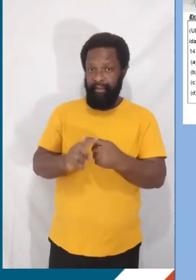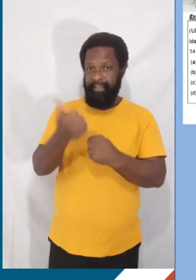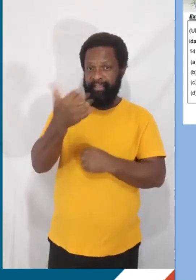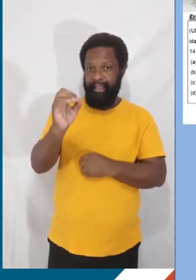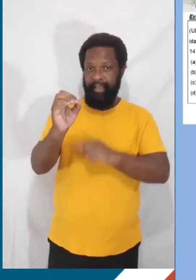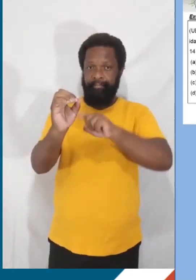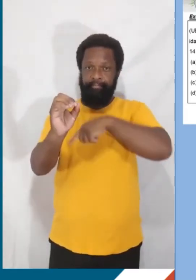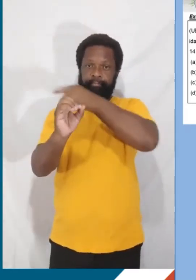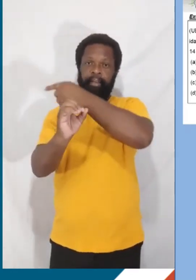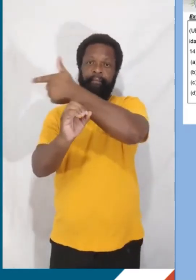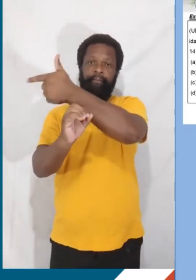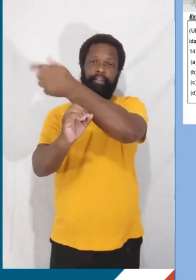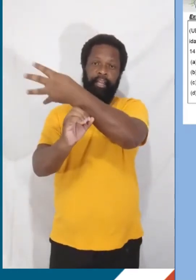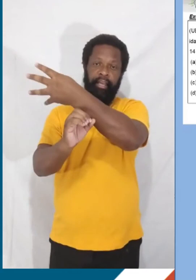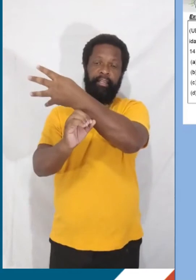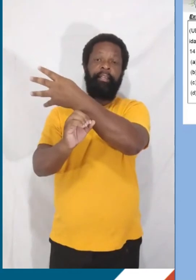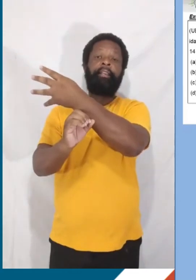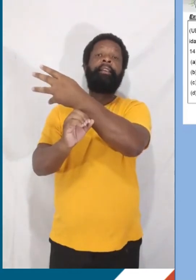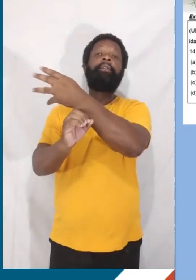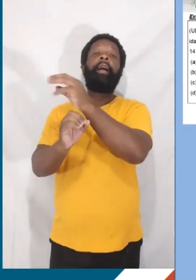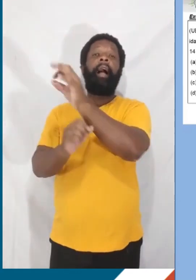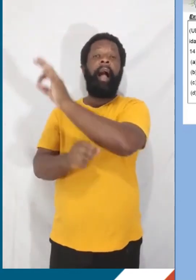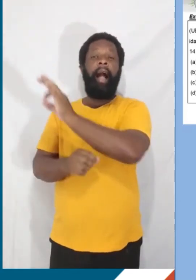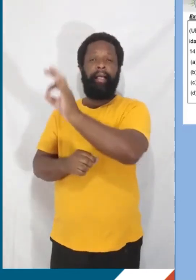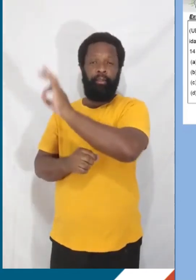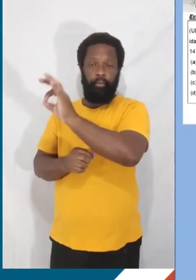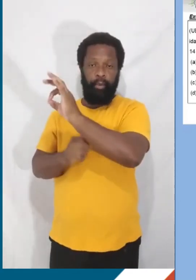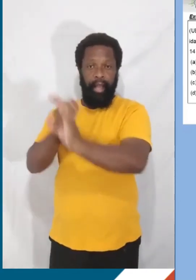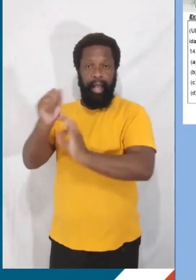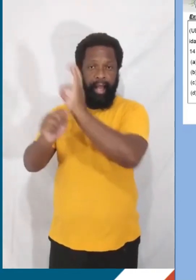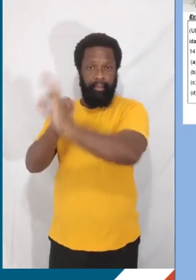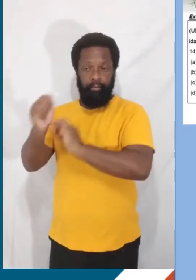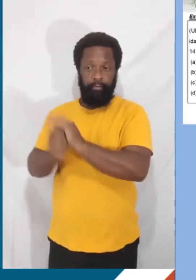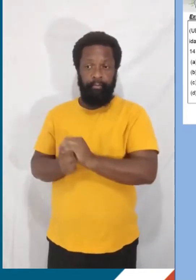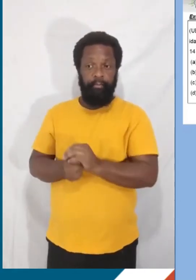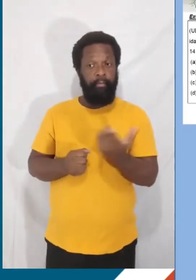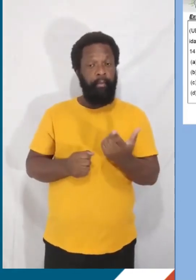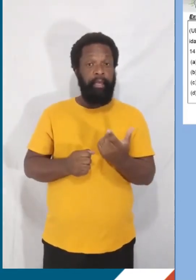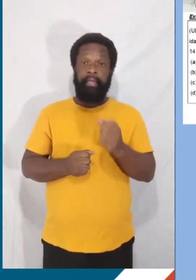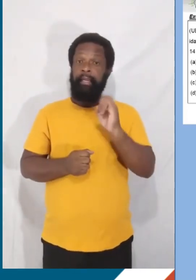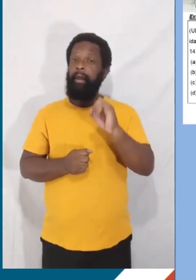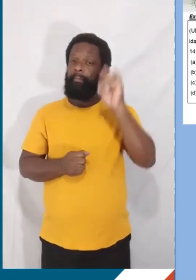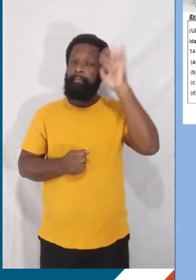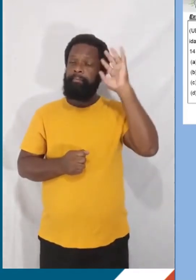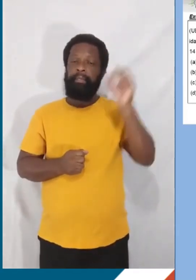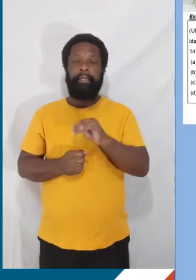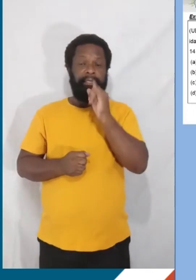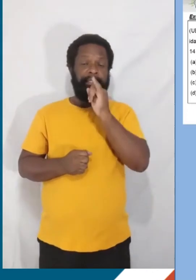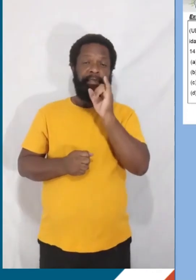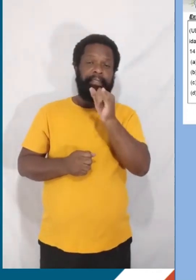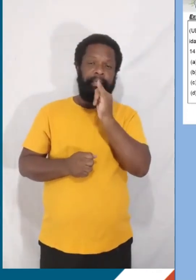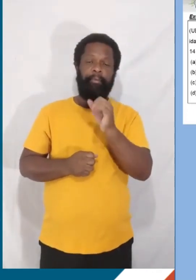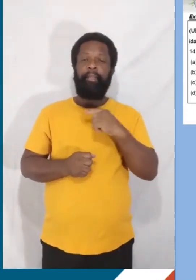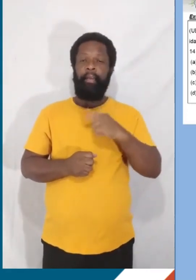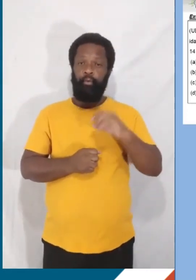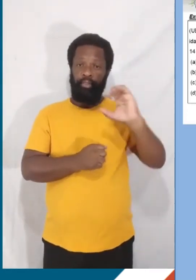vezes 10 a 23, nesse caso, átomos. Perceba se carbono 14 é isso. Se vamos imaginar